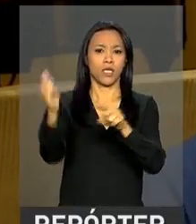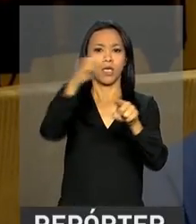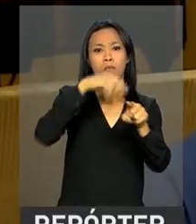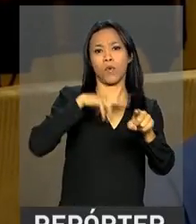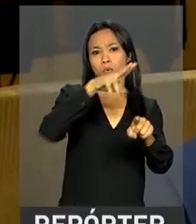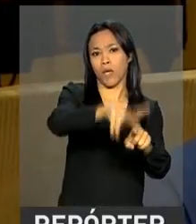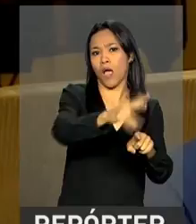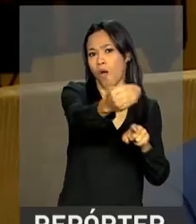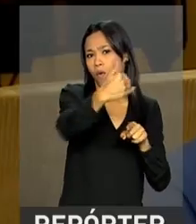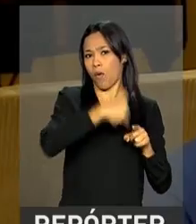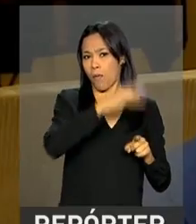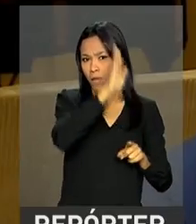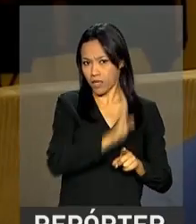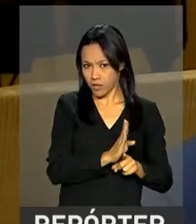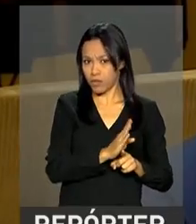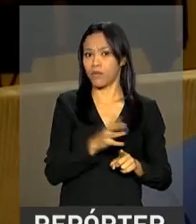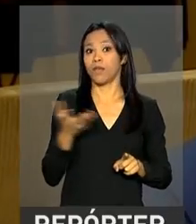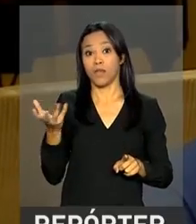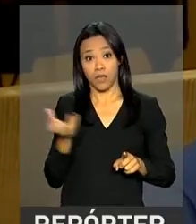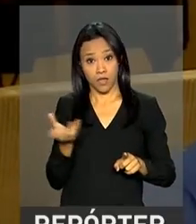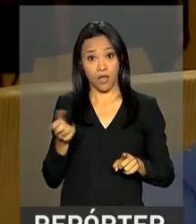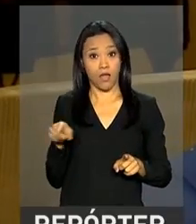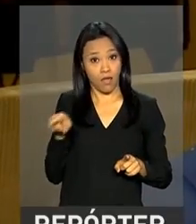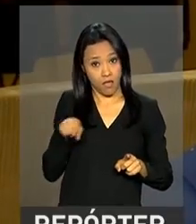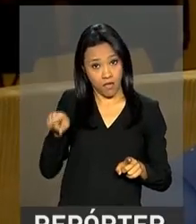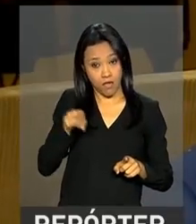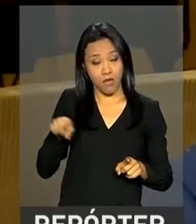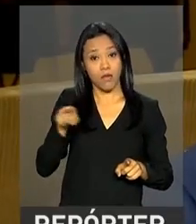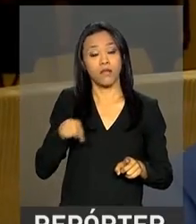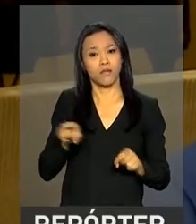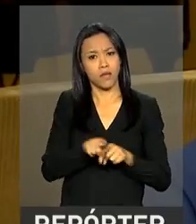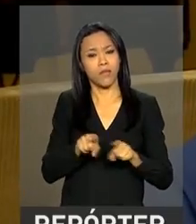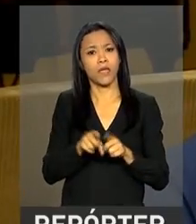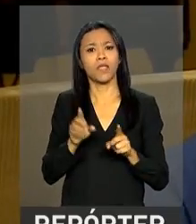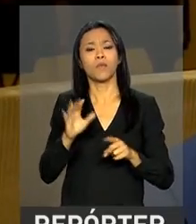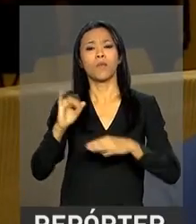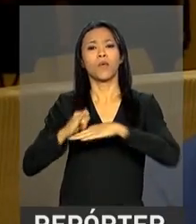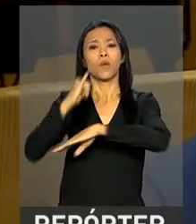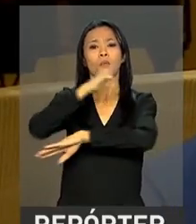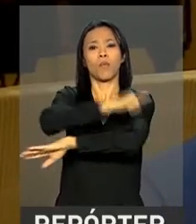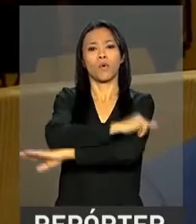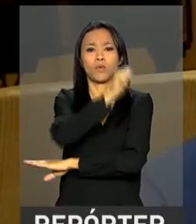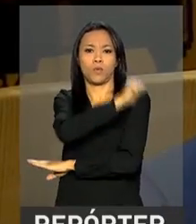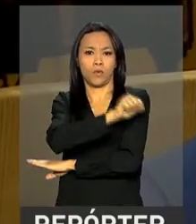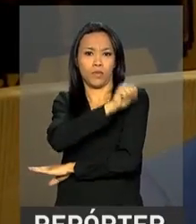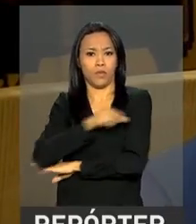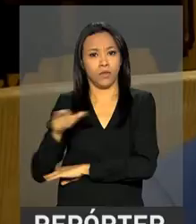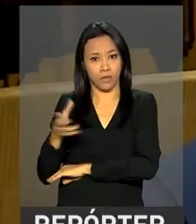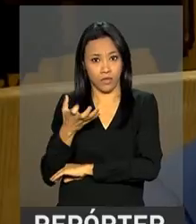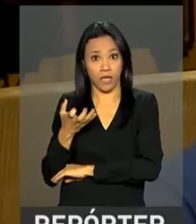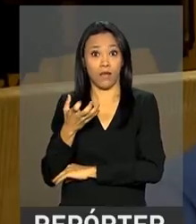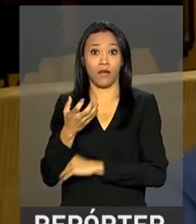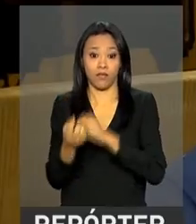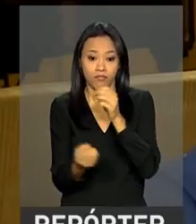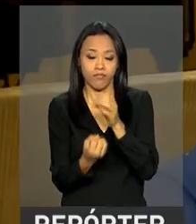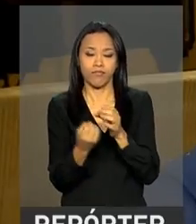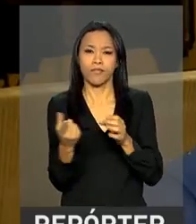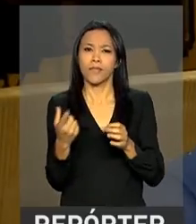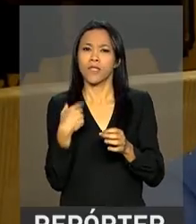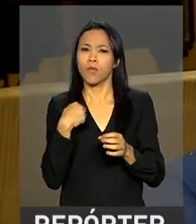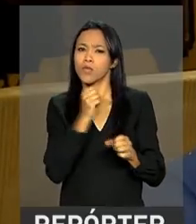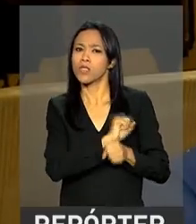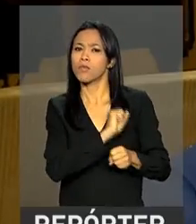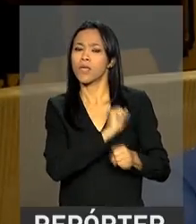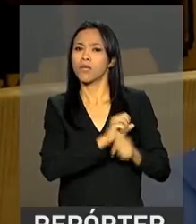China-Portugal-Portugal-Brasil e querem também entrar em participação no aeroporto do Galeão. Então, estão aguardando apenas que a medida provisória que está tramitando